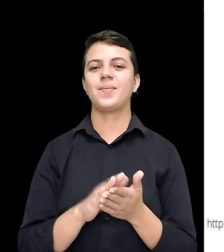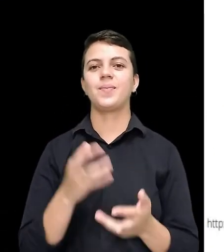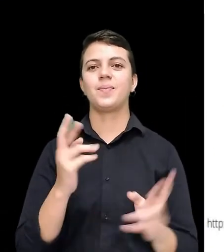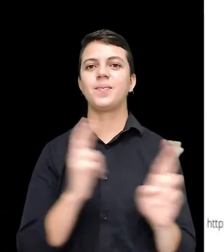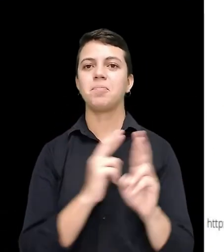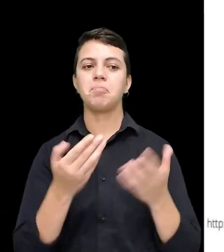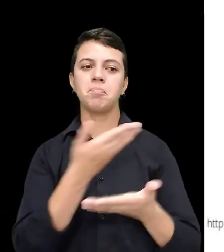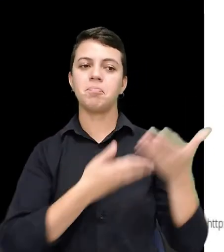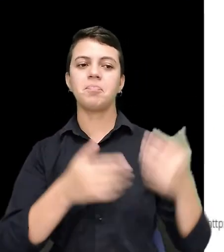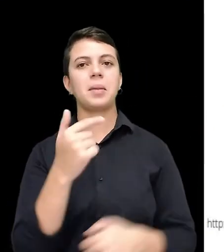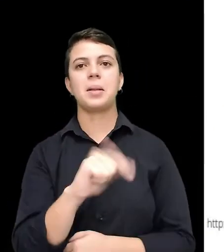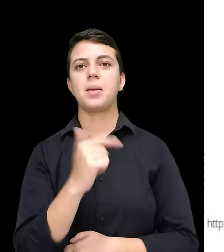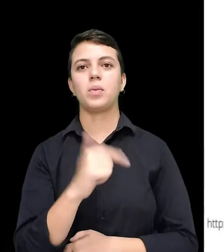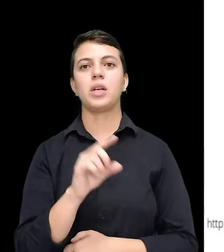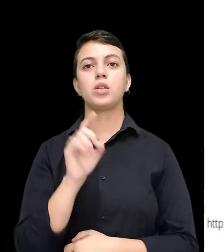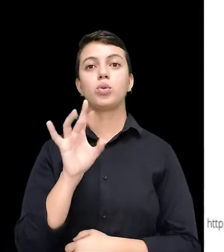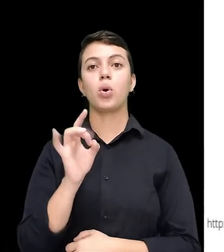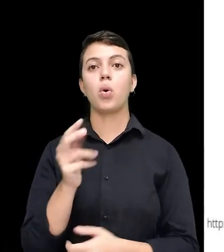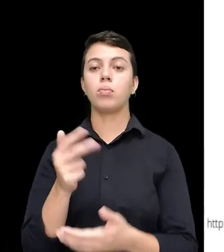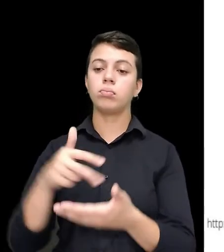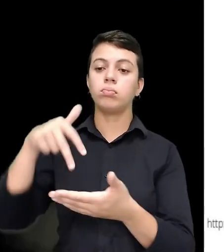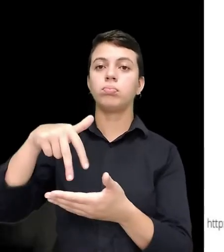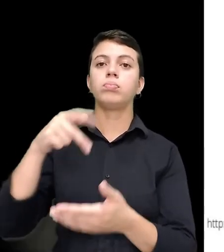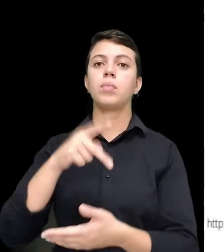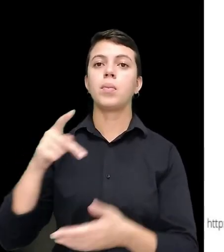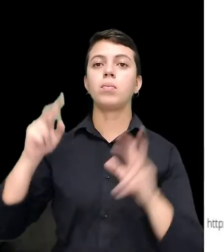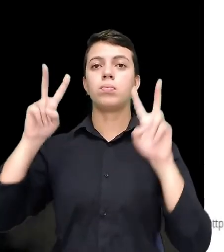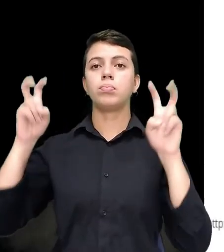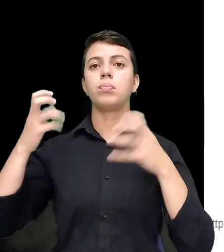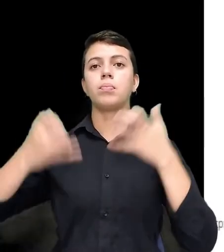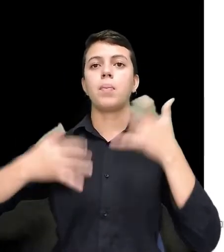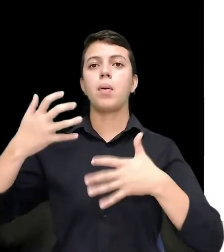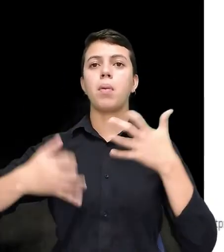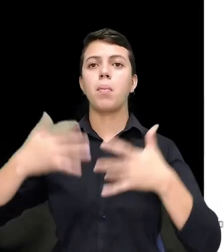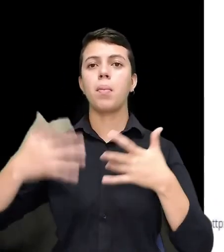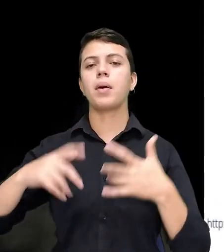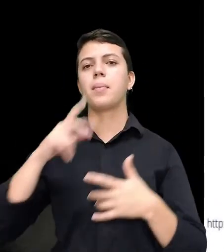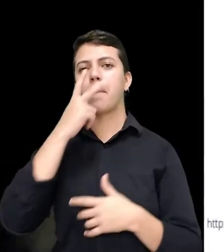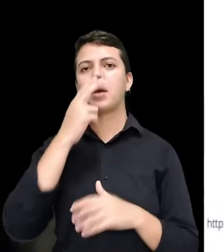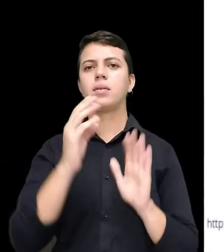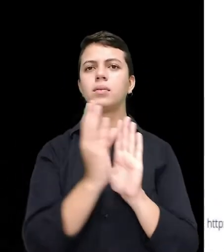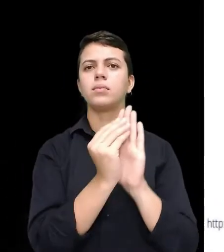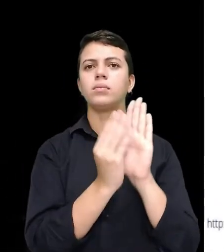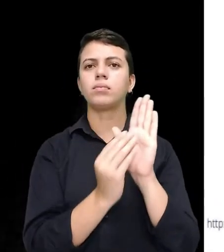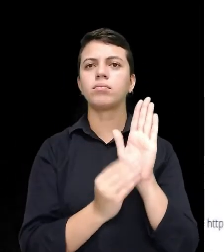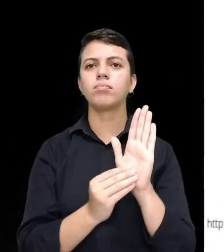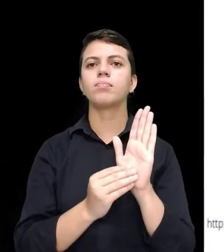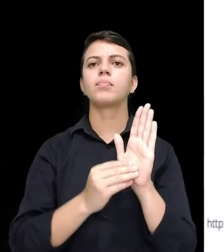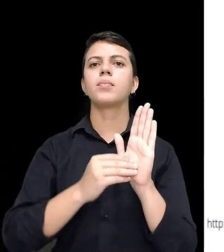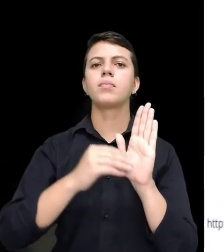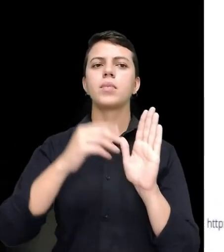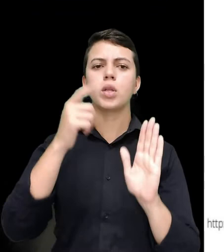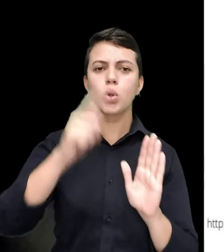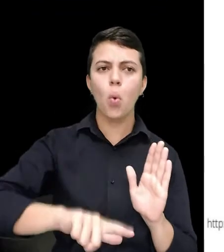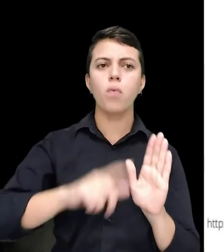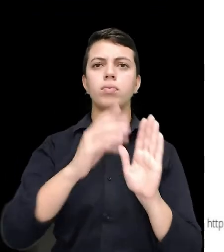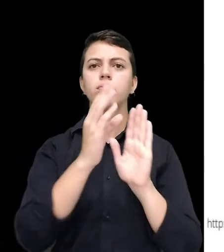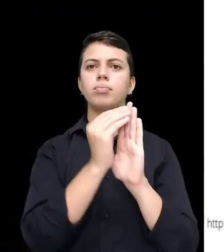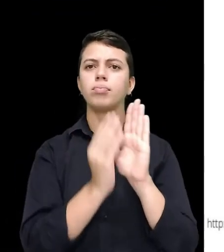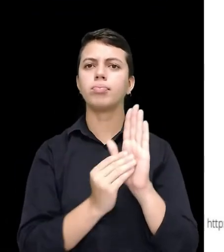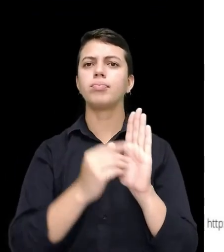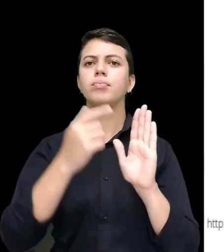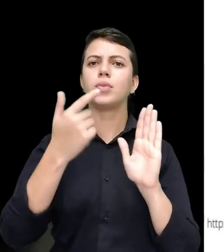dessa matéria. Então, os exercícios são muito de repetição,